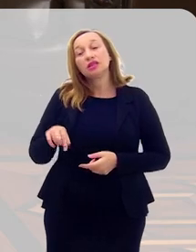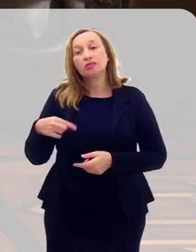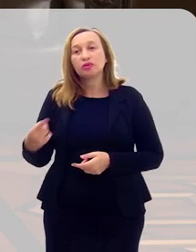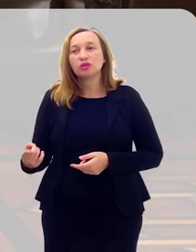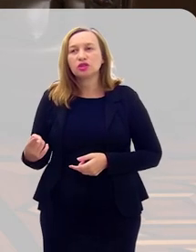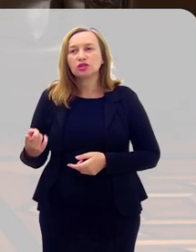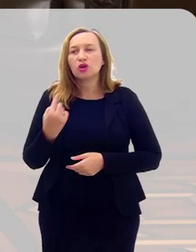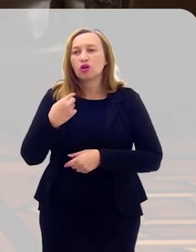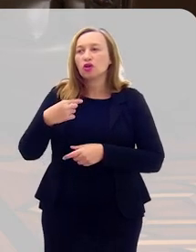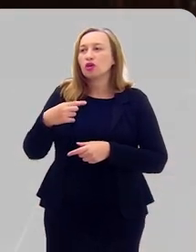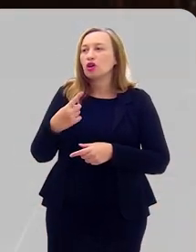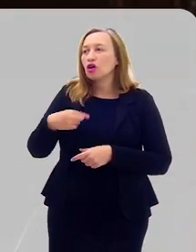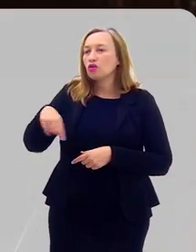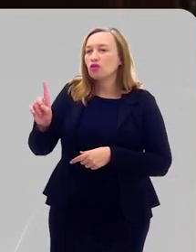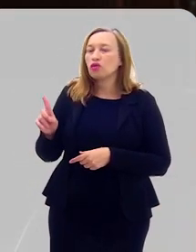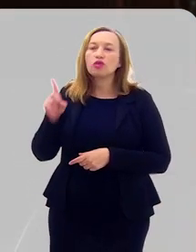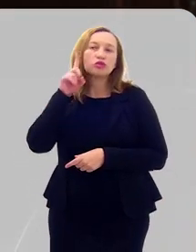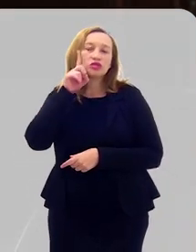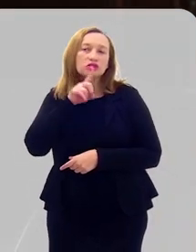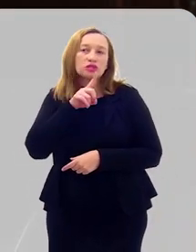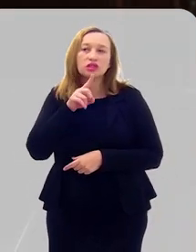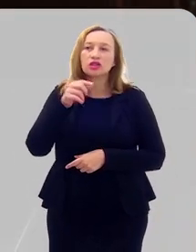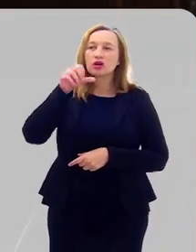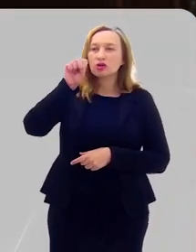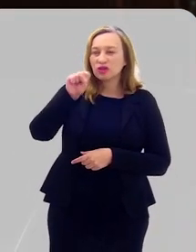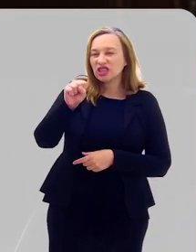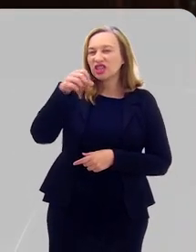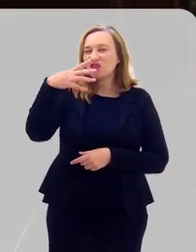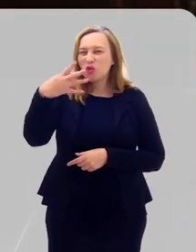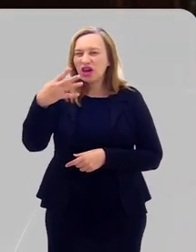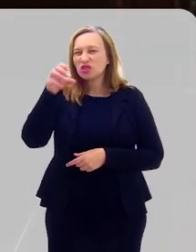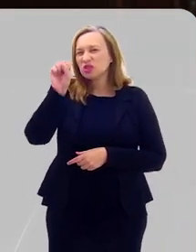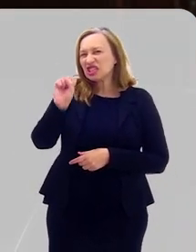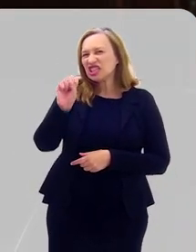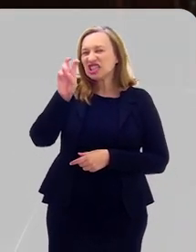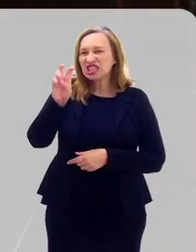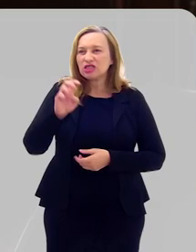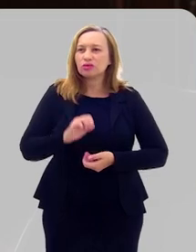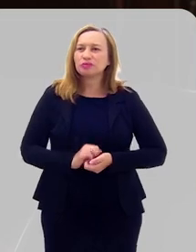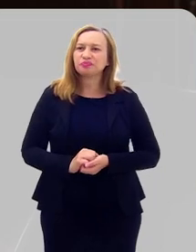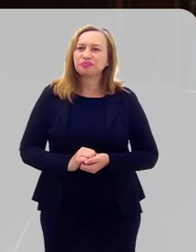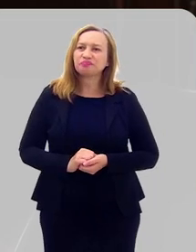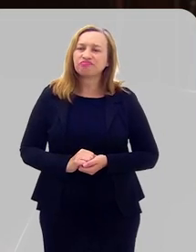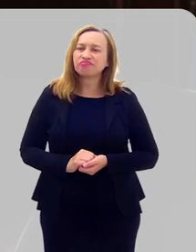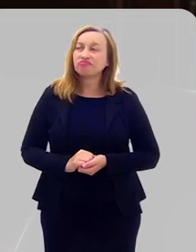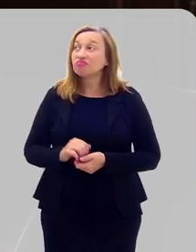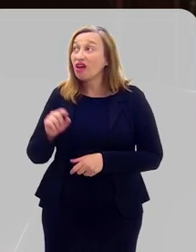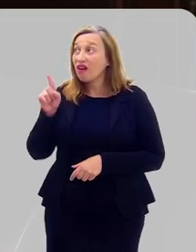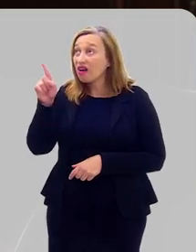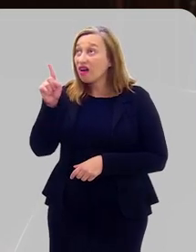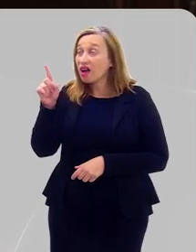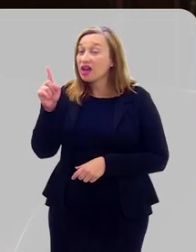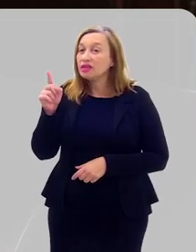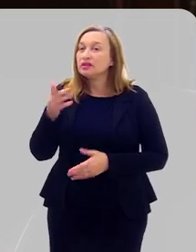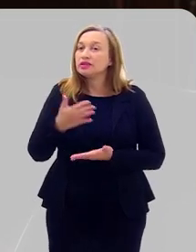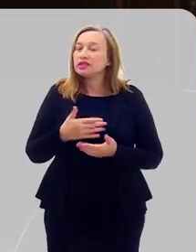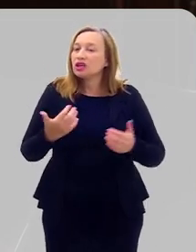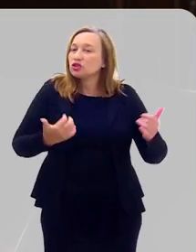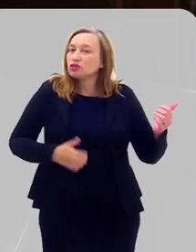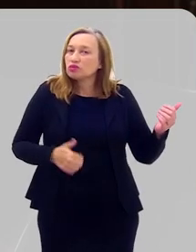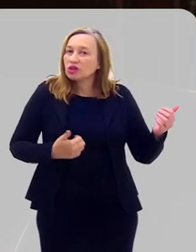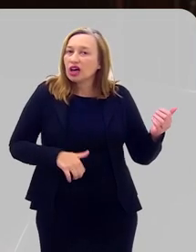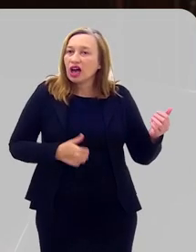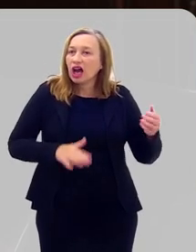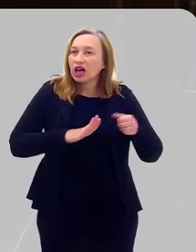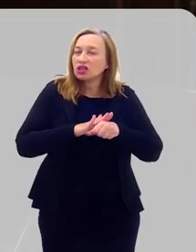aí, logo em sequência, eu fui embora para os Estados Unidos, em 84. 85, e lá eu comecei